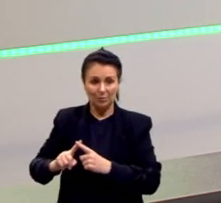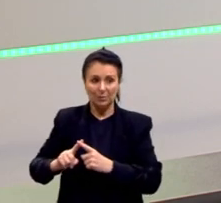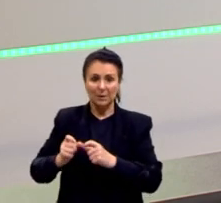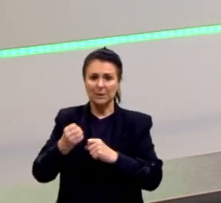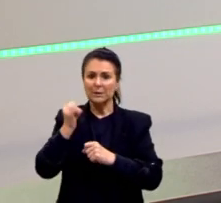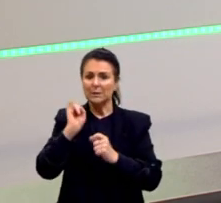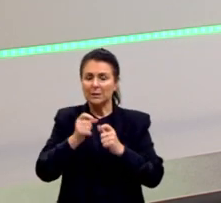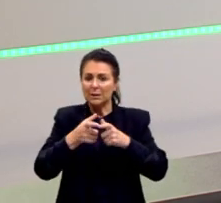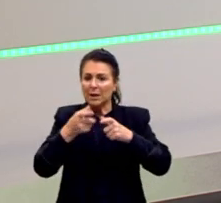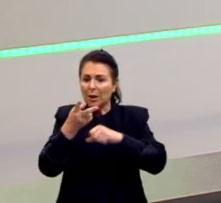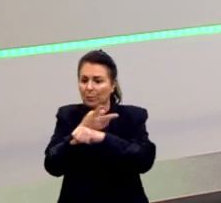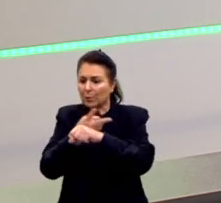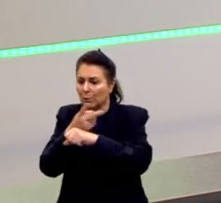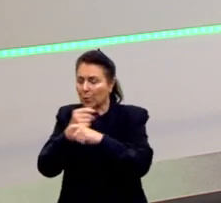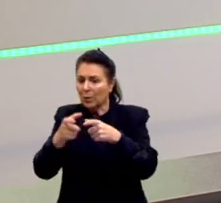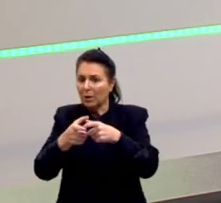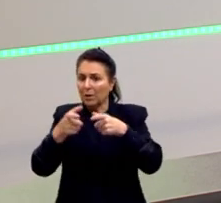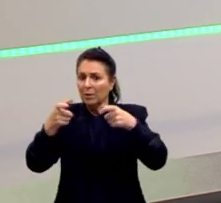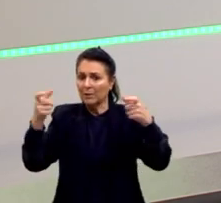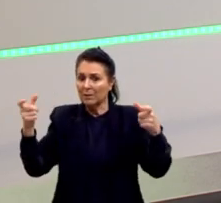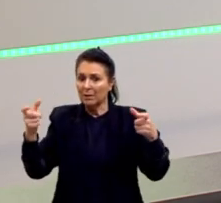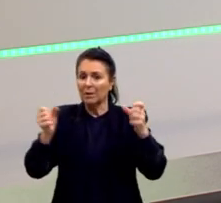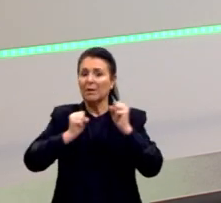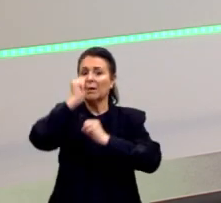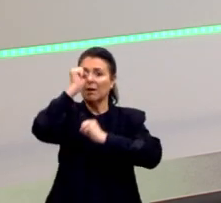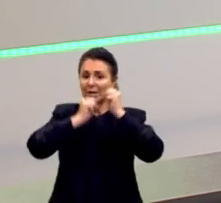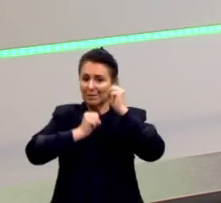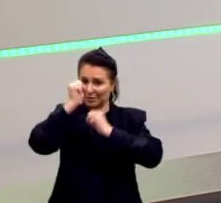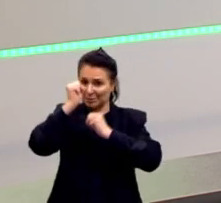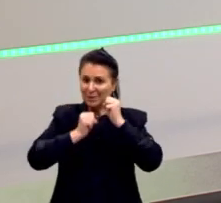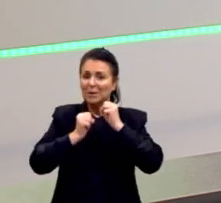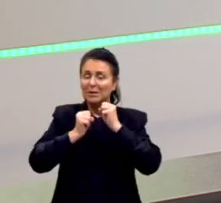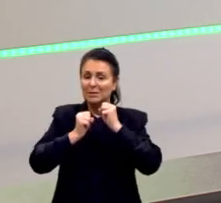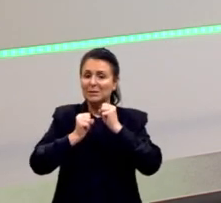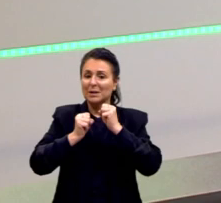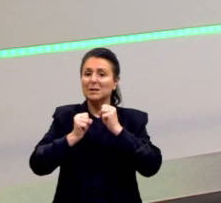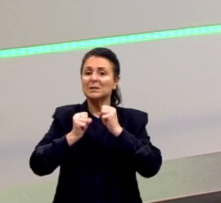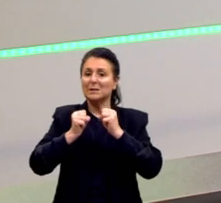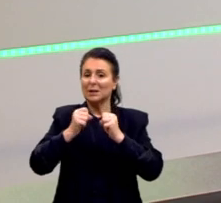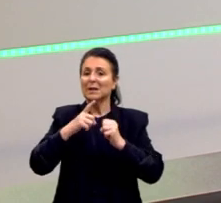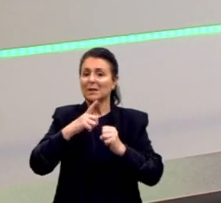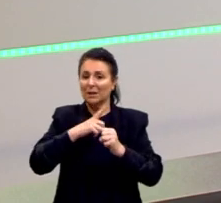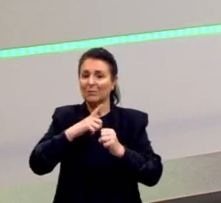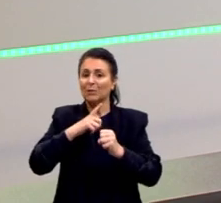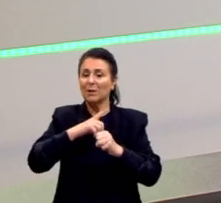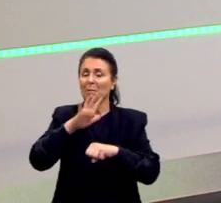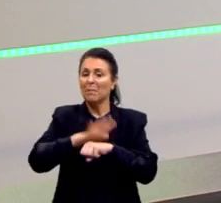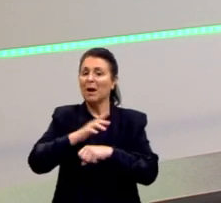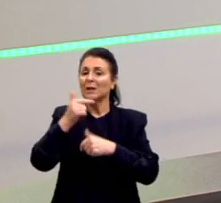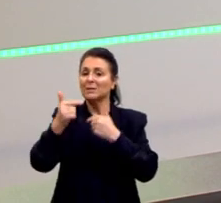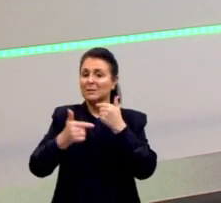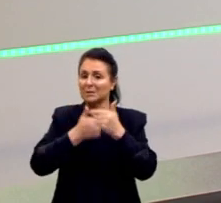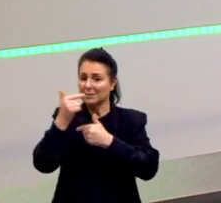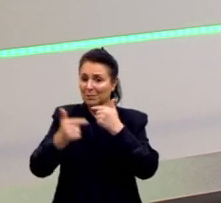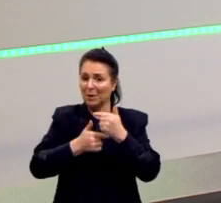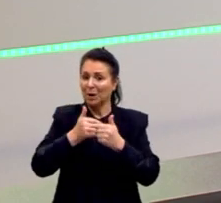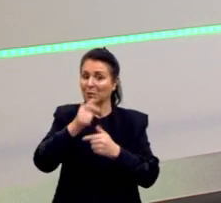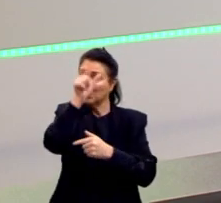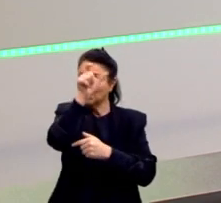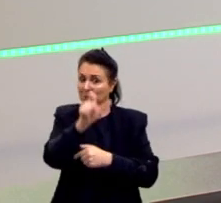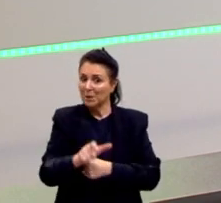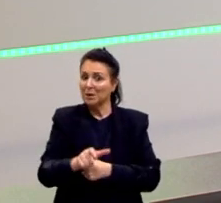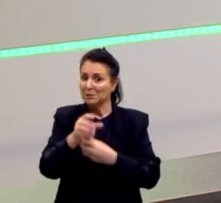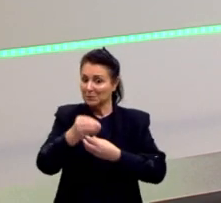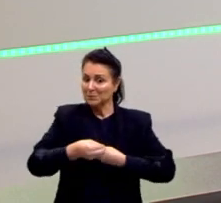aumentar então as empresas entregam trabalhadores tá a gente tem